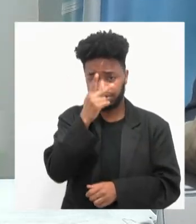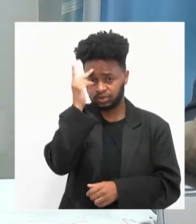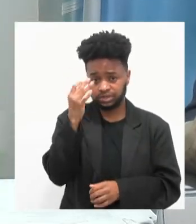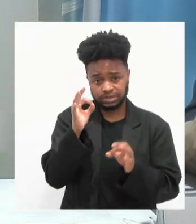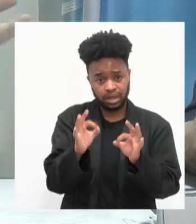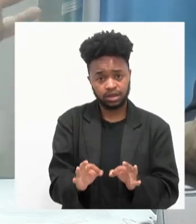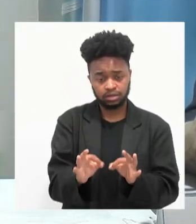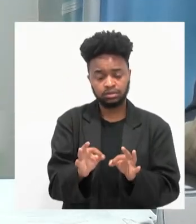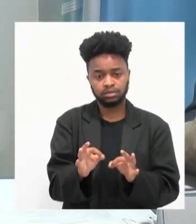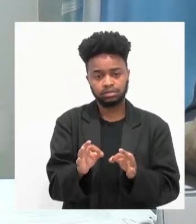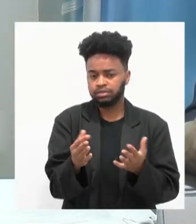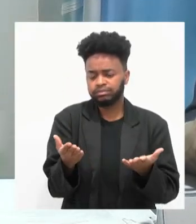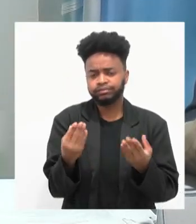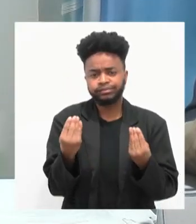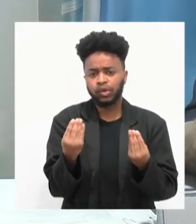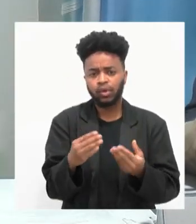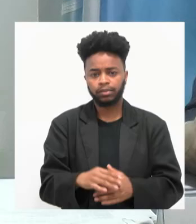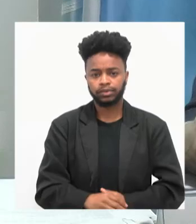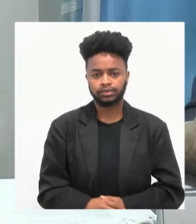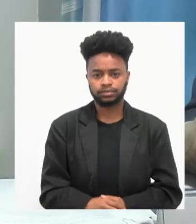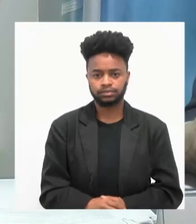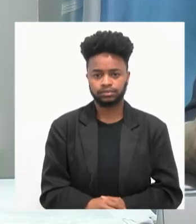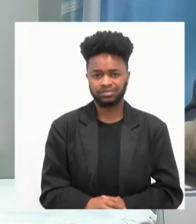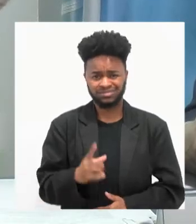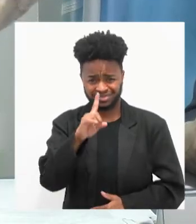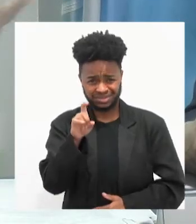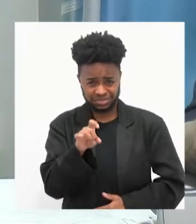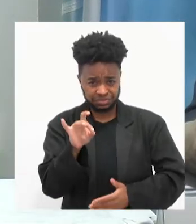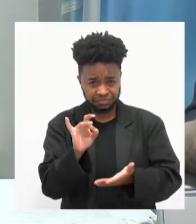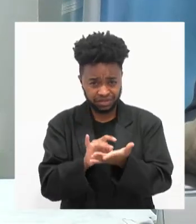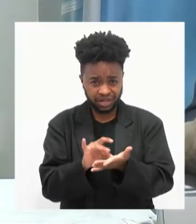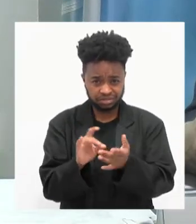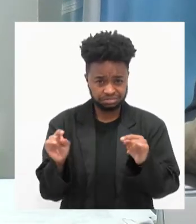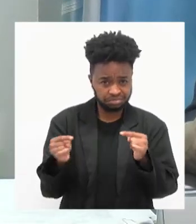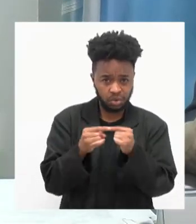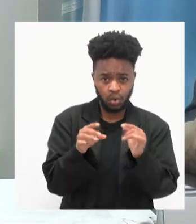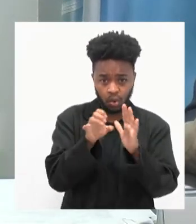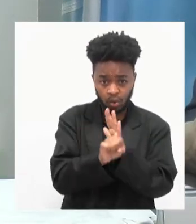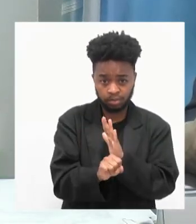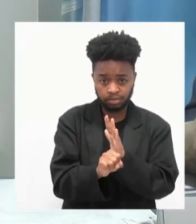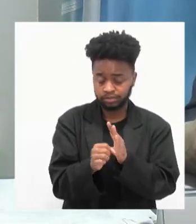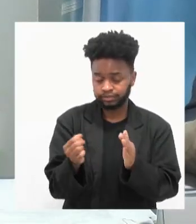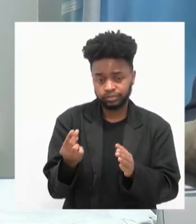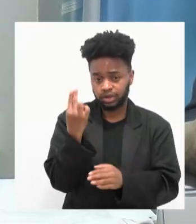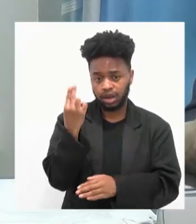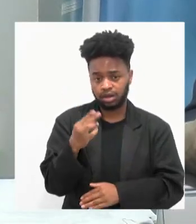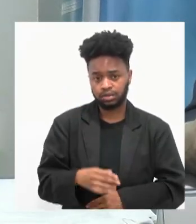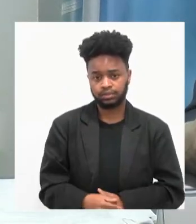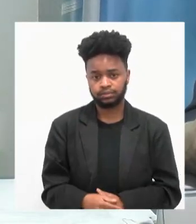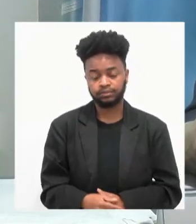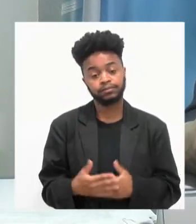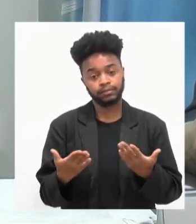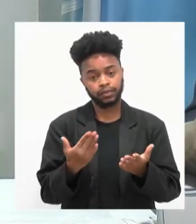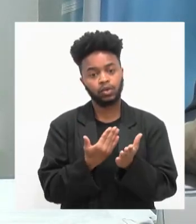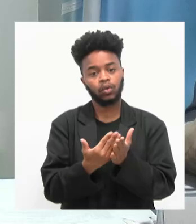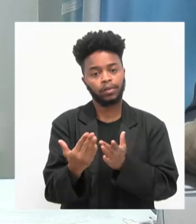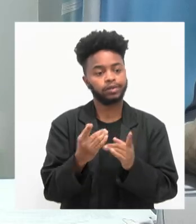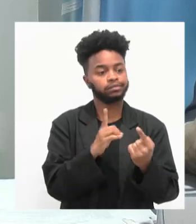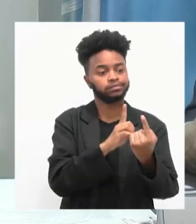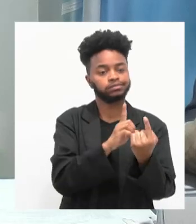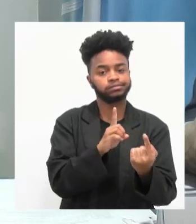não sei o quê. Porra, será que isso aqui tudo é roubo? Não é possível. E aí você começa a falar com um, começa a falar com outro, e